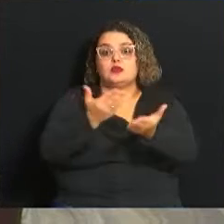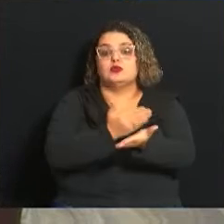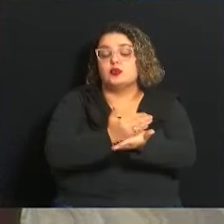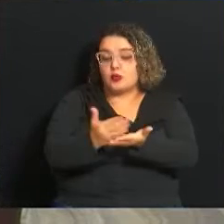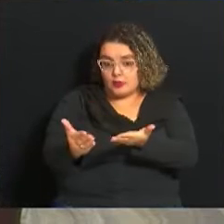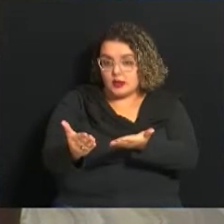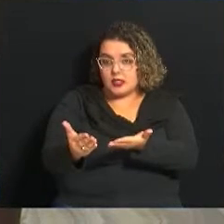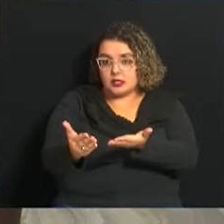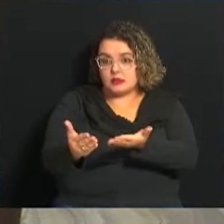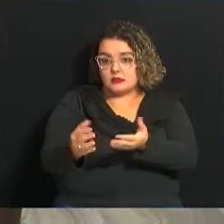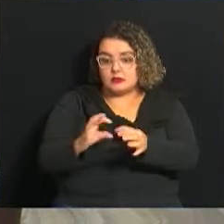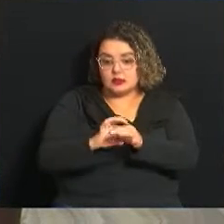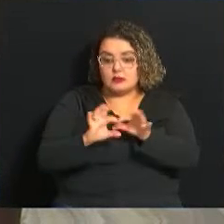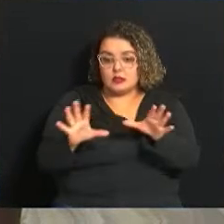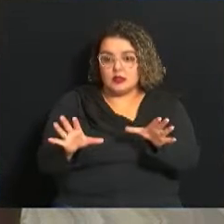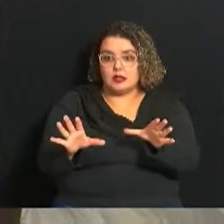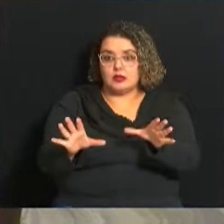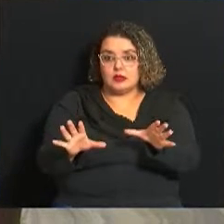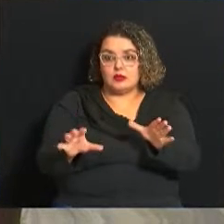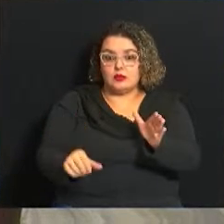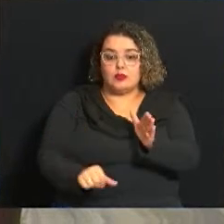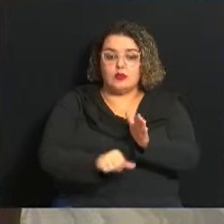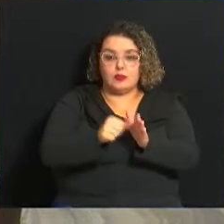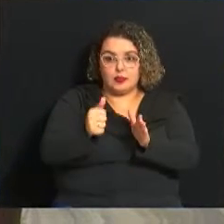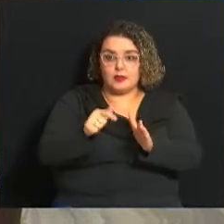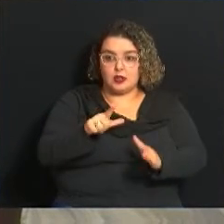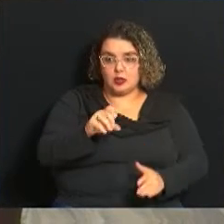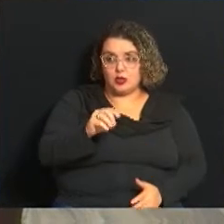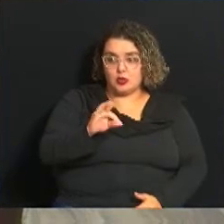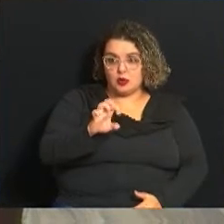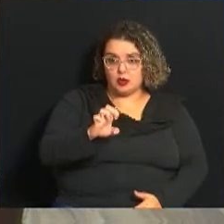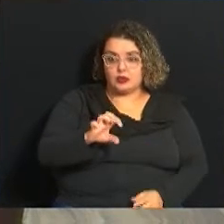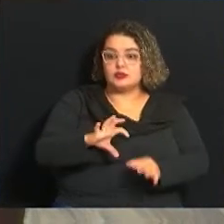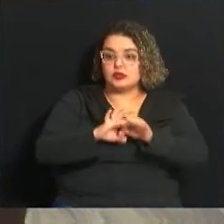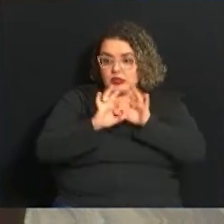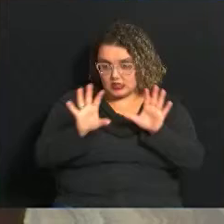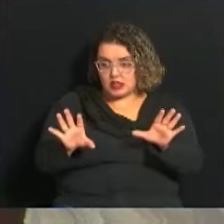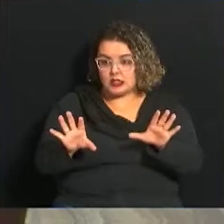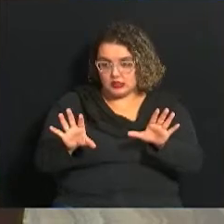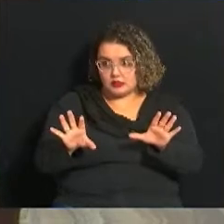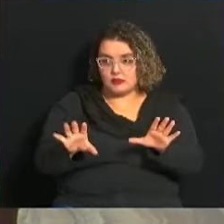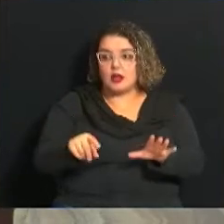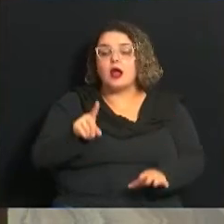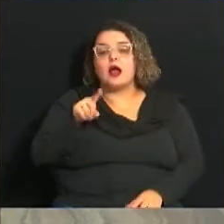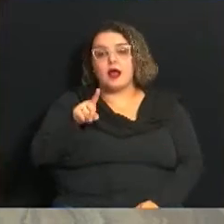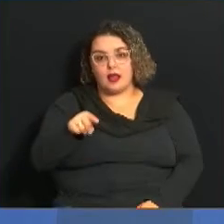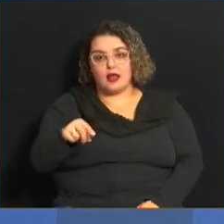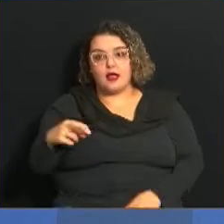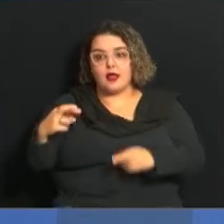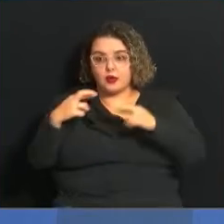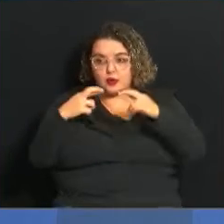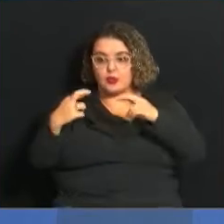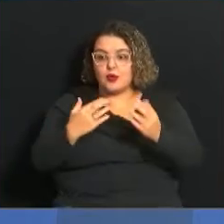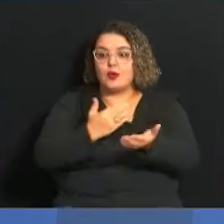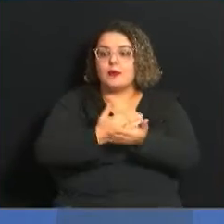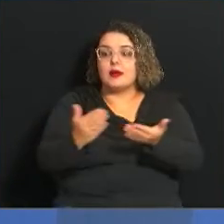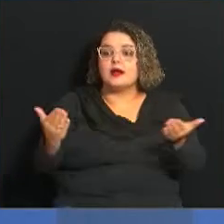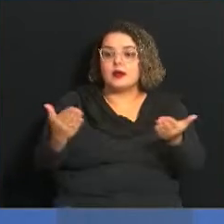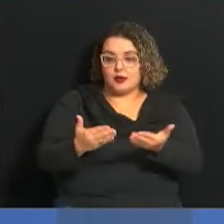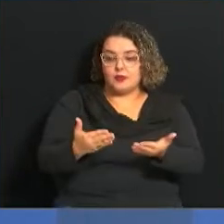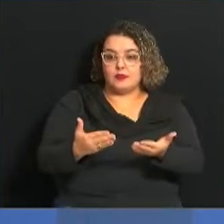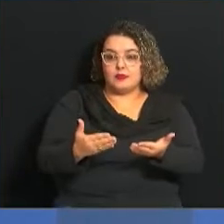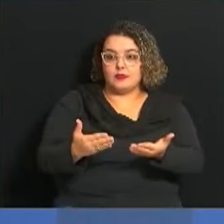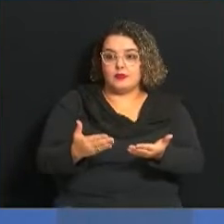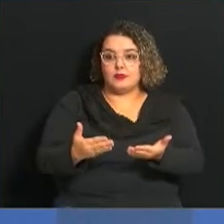foi disponibilizado, o primeiro lote também já está à disposição. A consulta já começa hoje para a restituição, então,